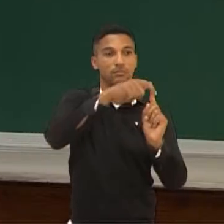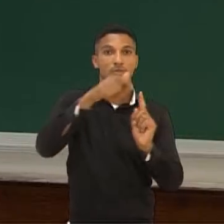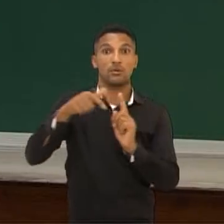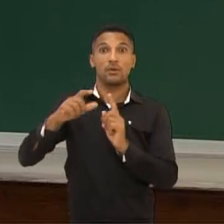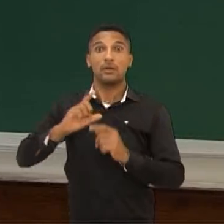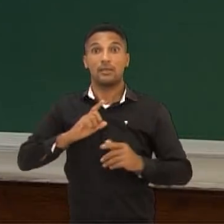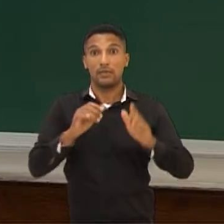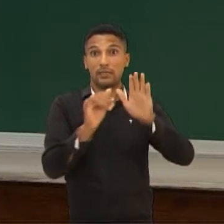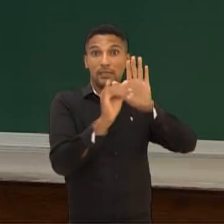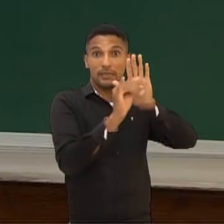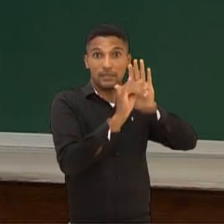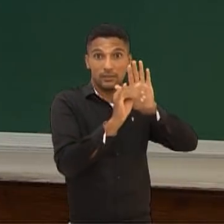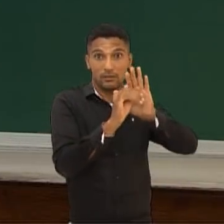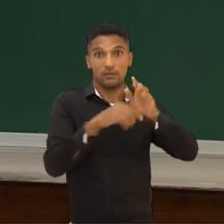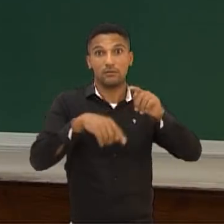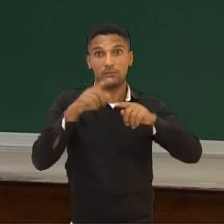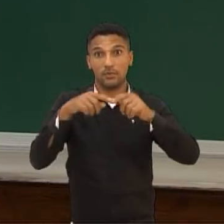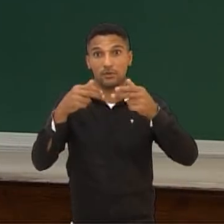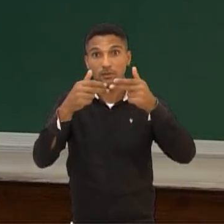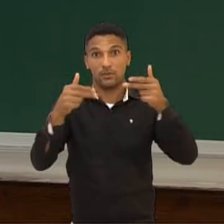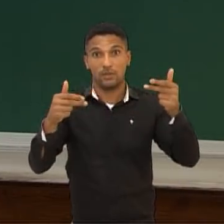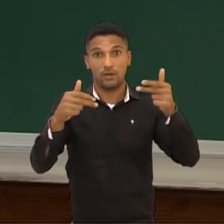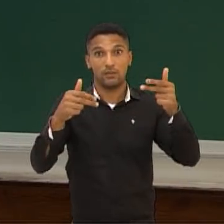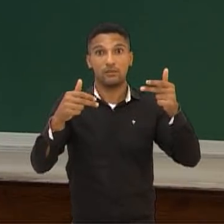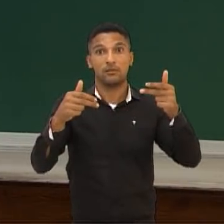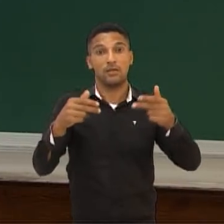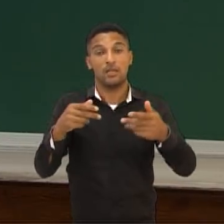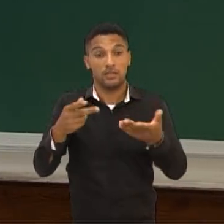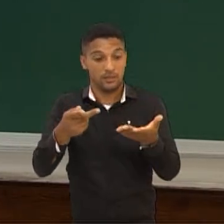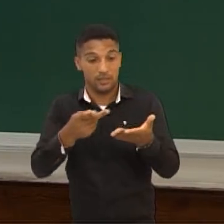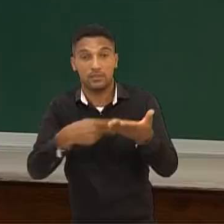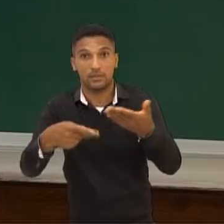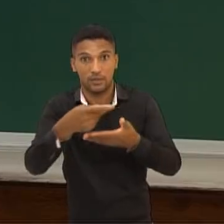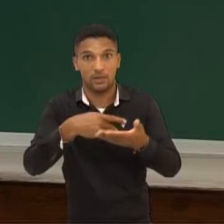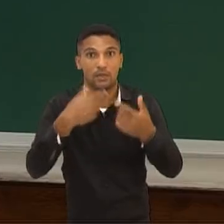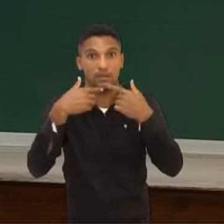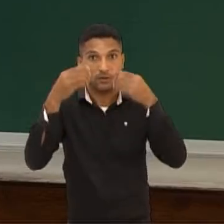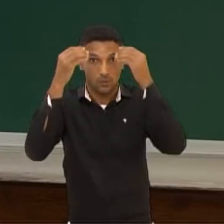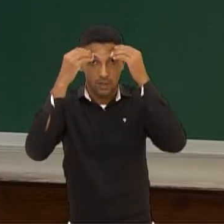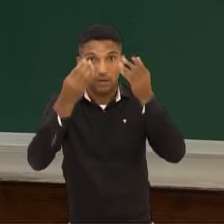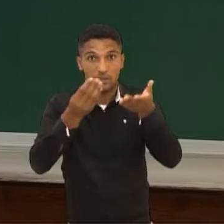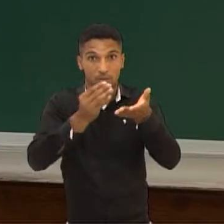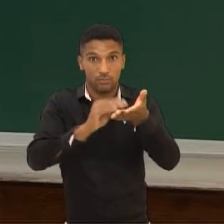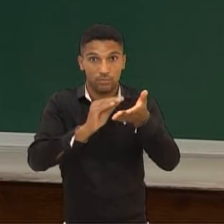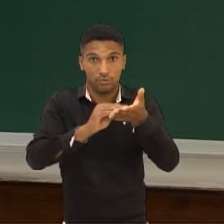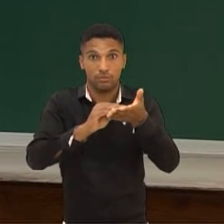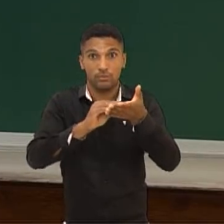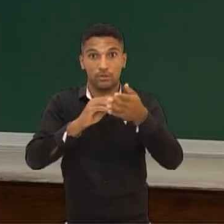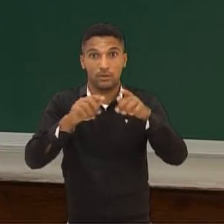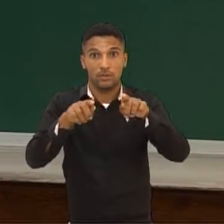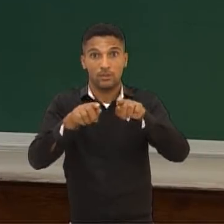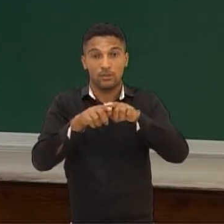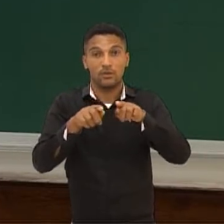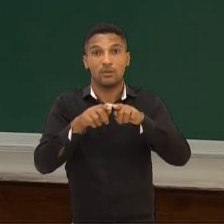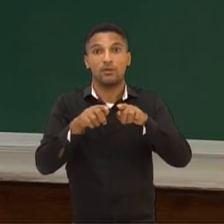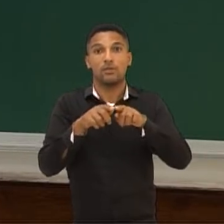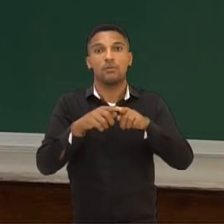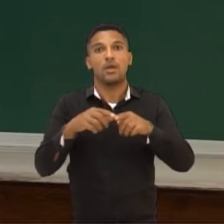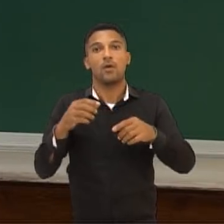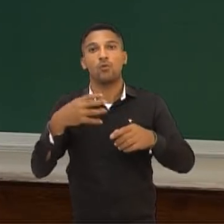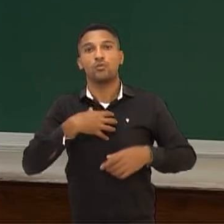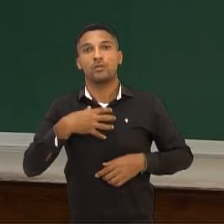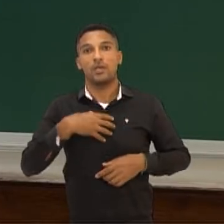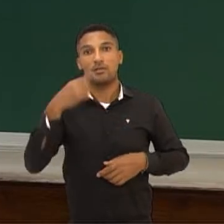os materiais que ele gosta de trabalhar, né, as linguagens artísticas que ele prefere, então, né, a maneira de pensar e fazer a arte de